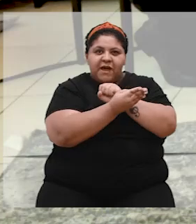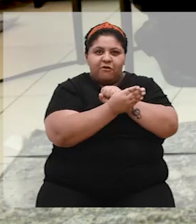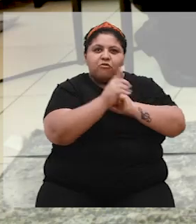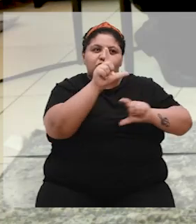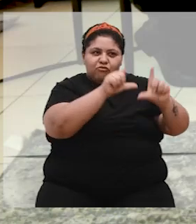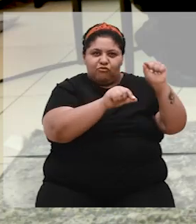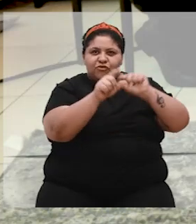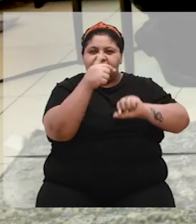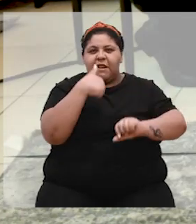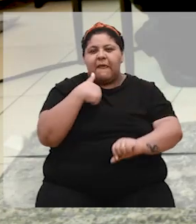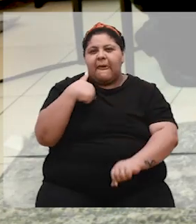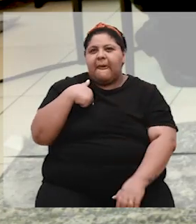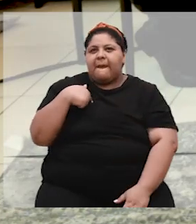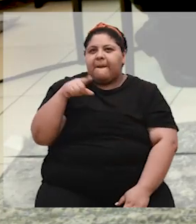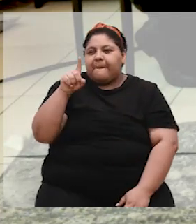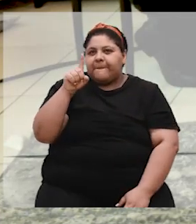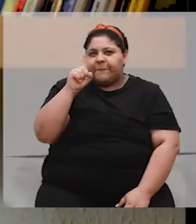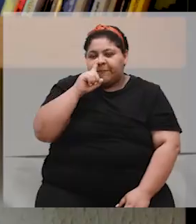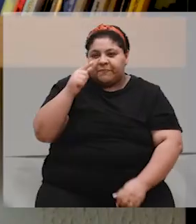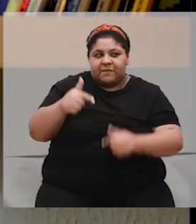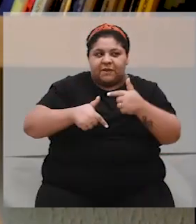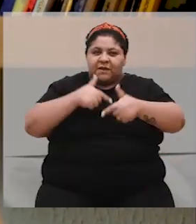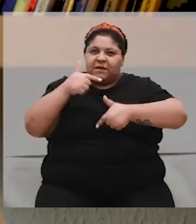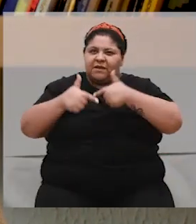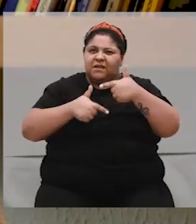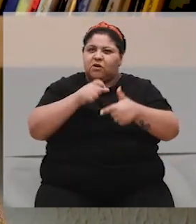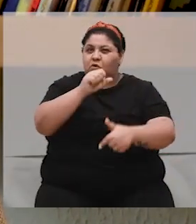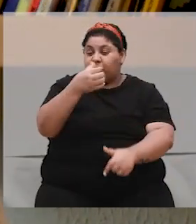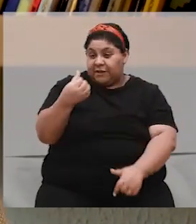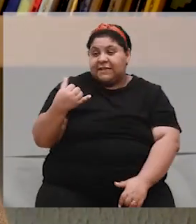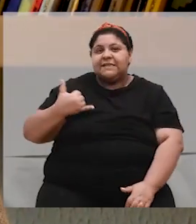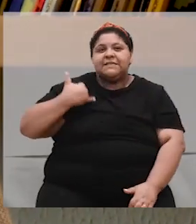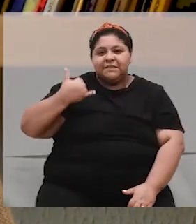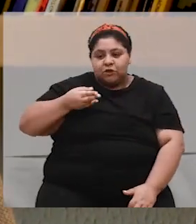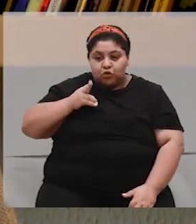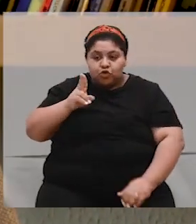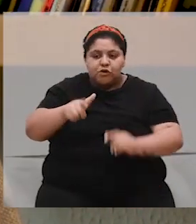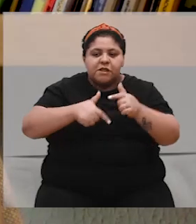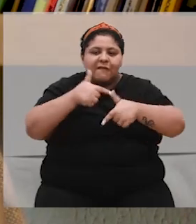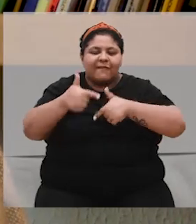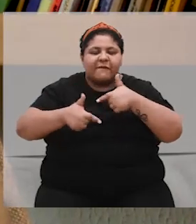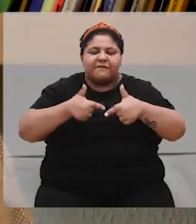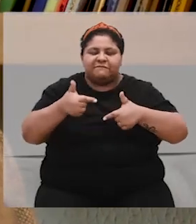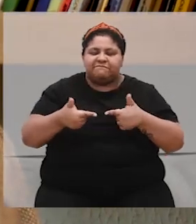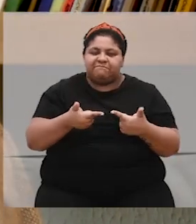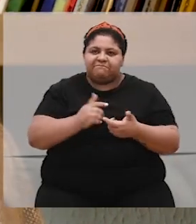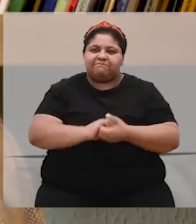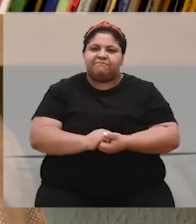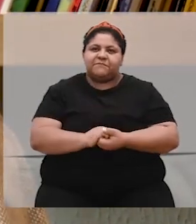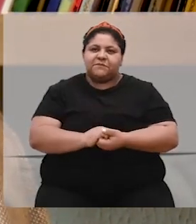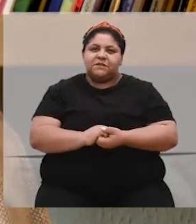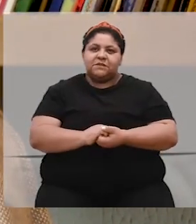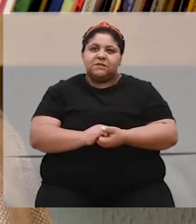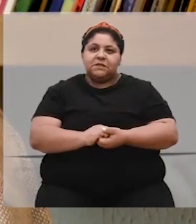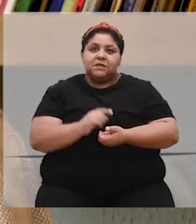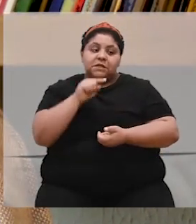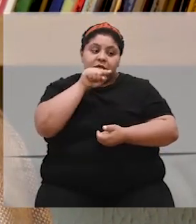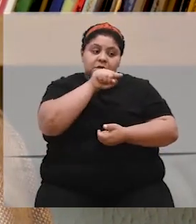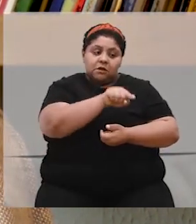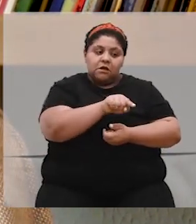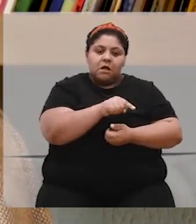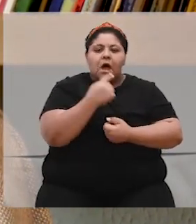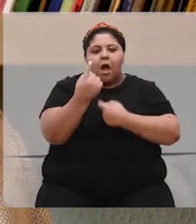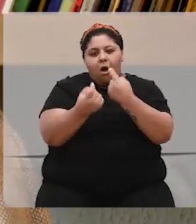existe Cruzeiro. hoje, Bairro Cruzeiro. Minha mãe trabalha lá com 86 anos ainda. E então parte